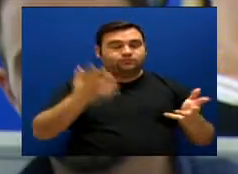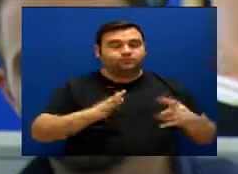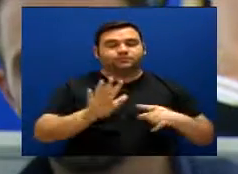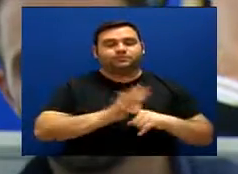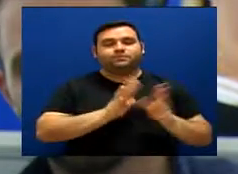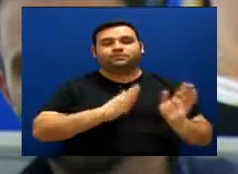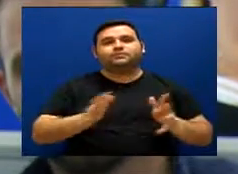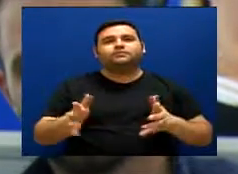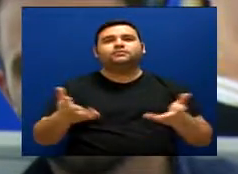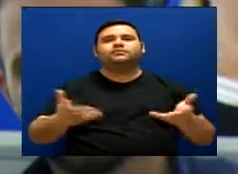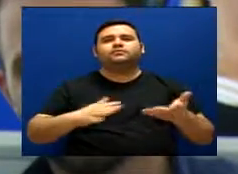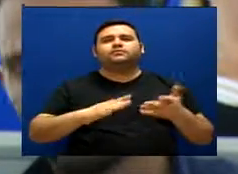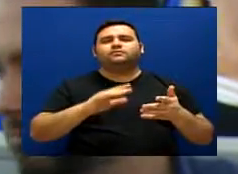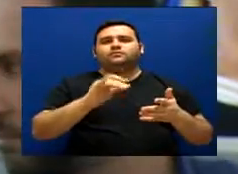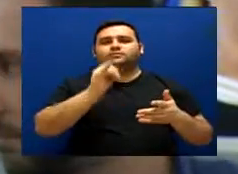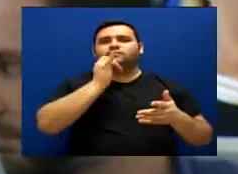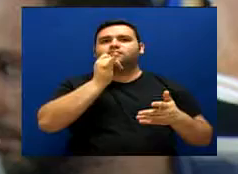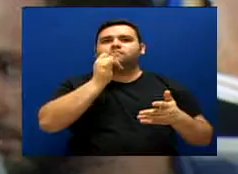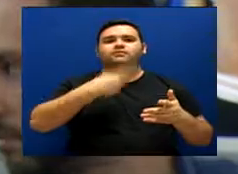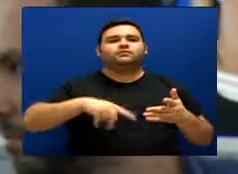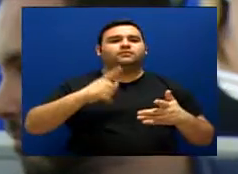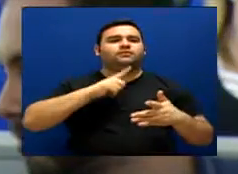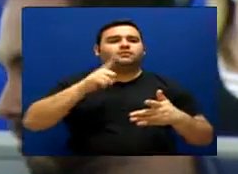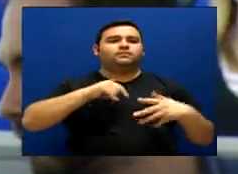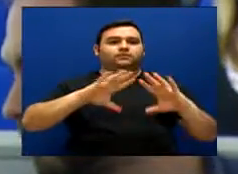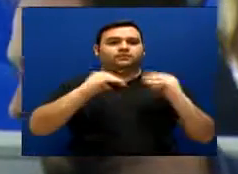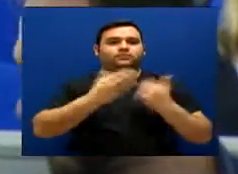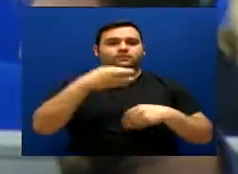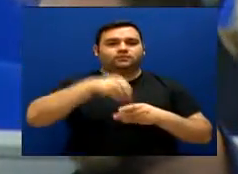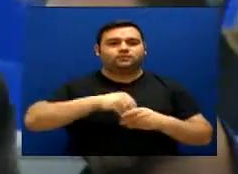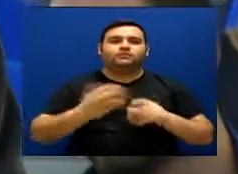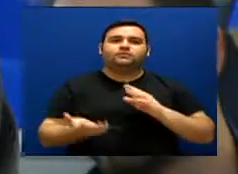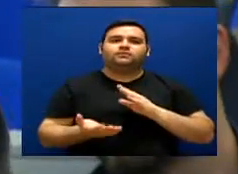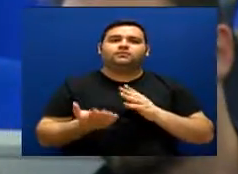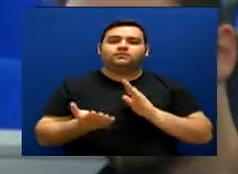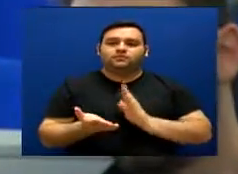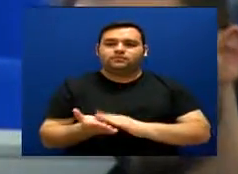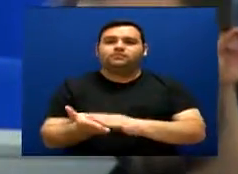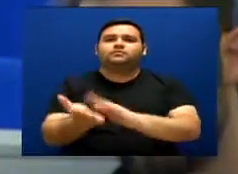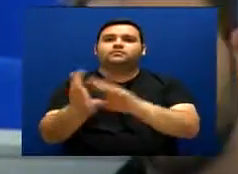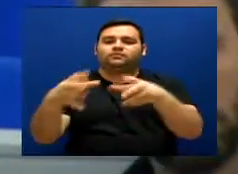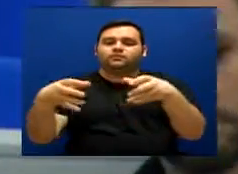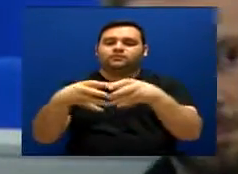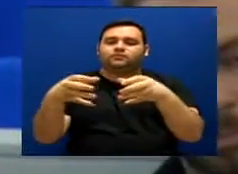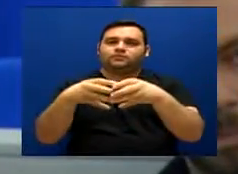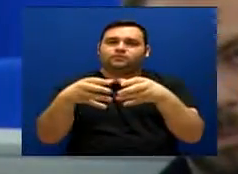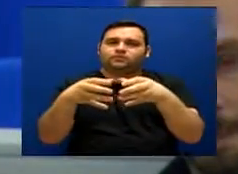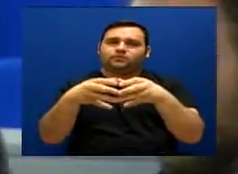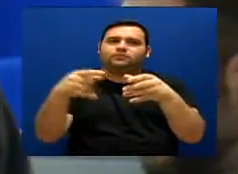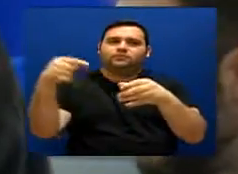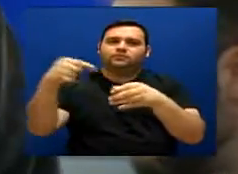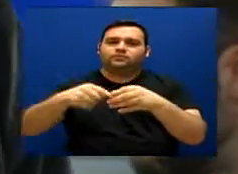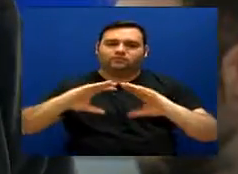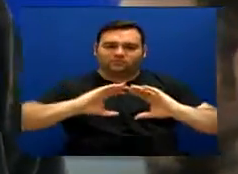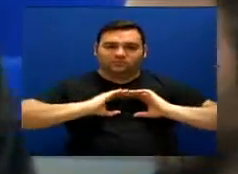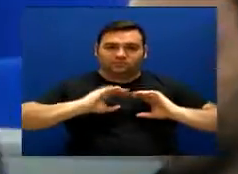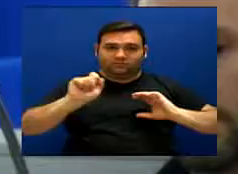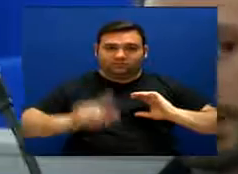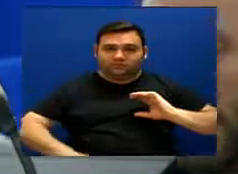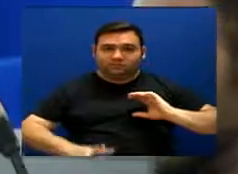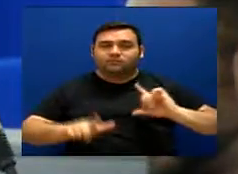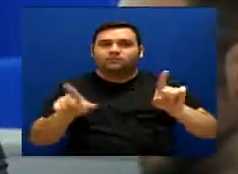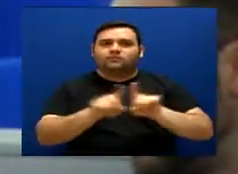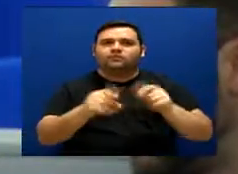de ordem. A partir do momento que nós tivemos nessa casa voto de congratulações referente ao São Bento